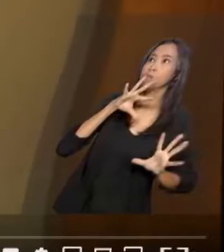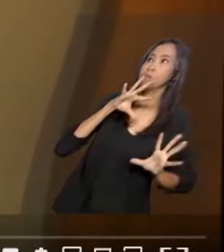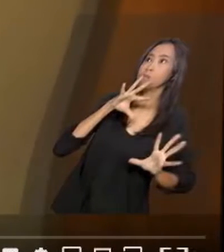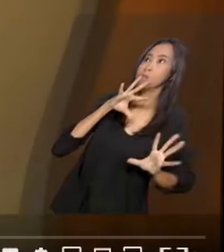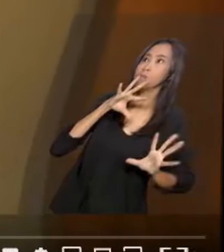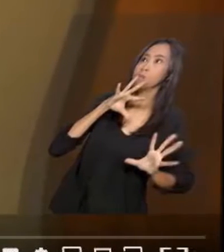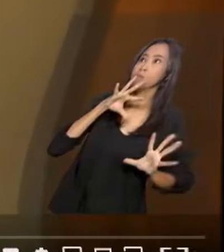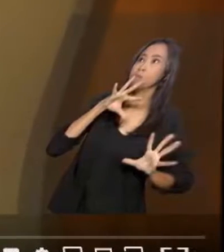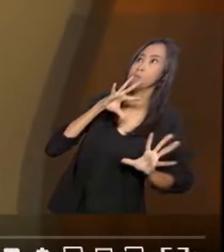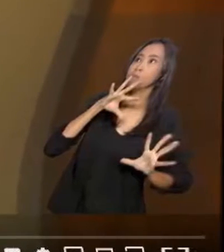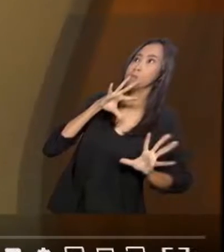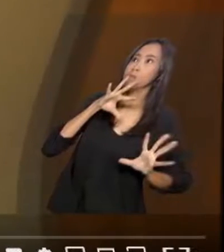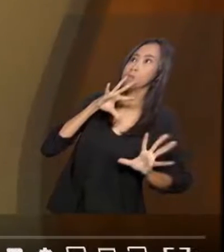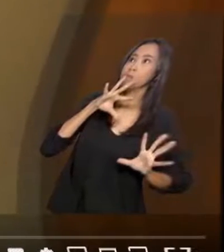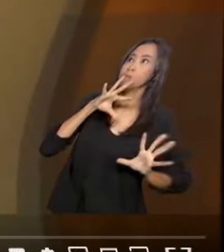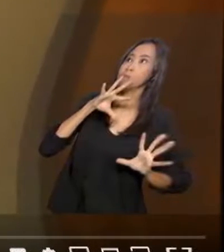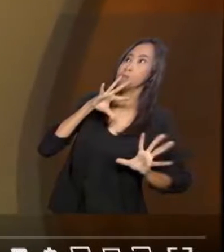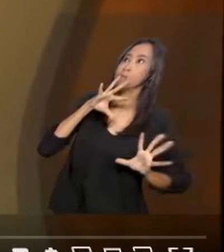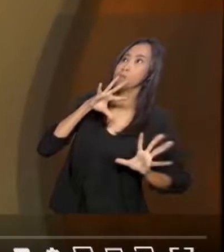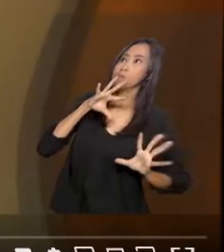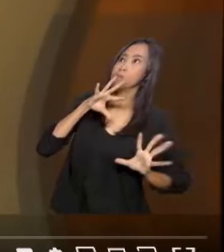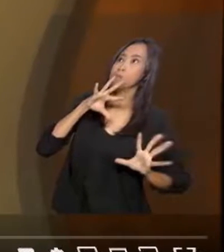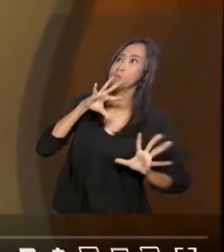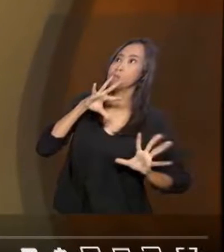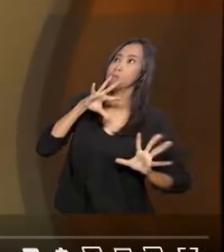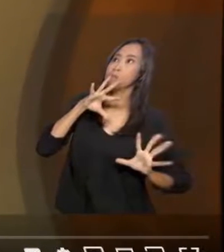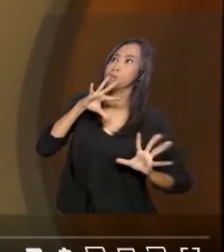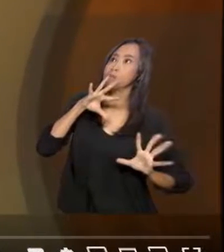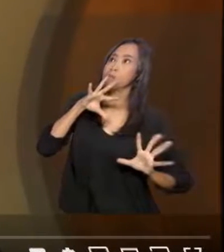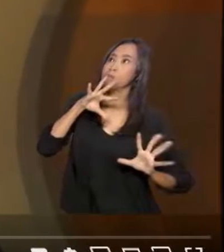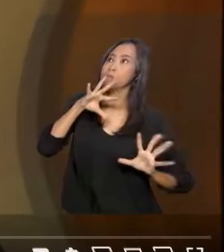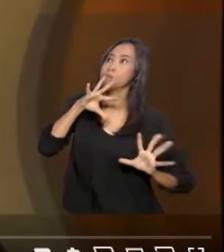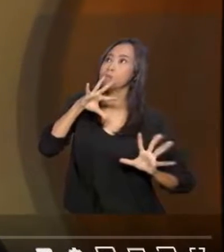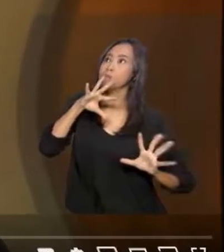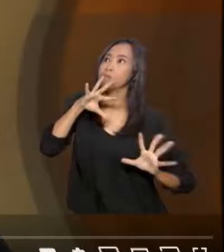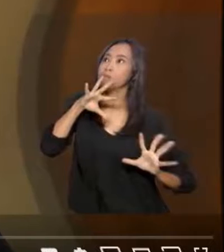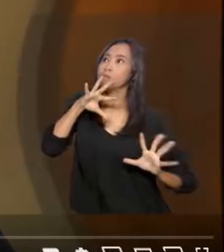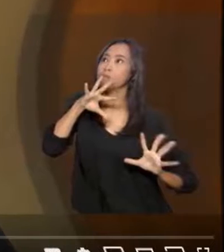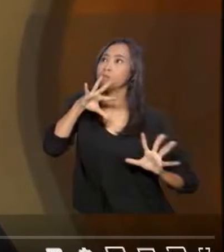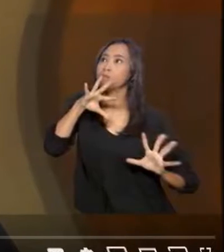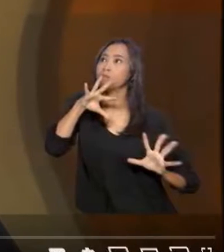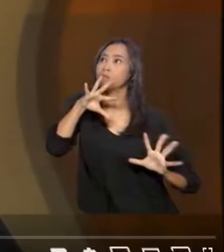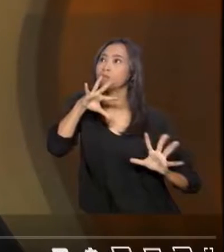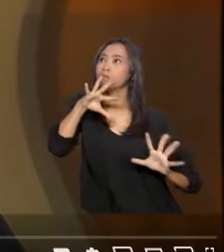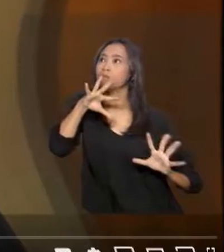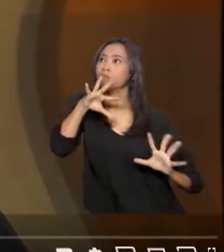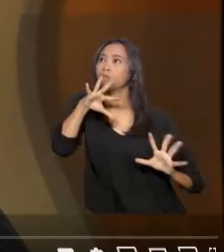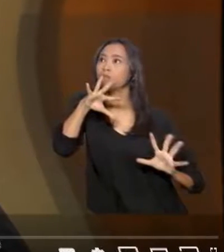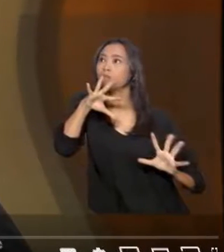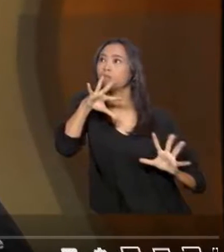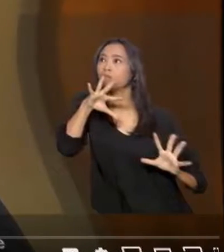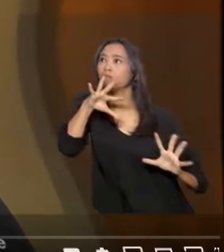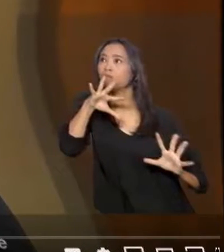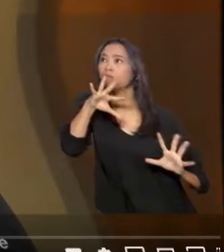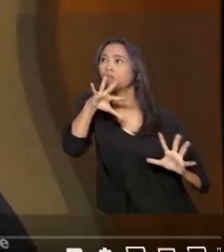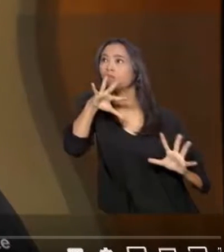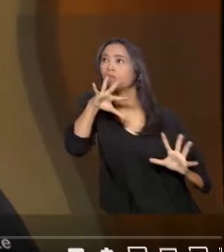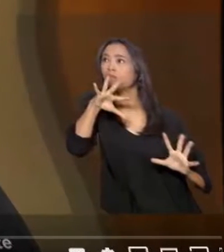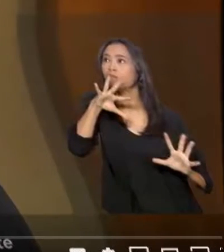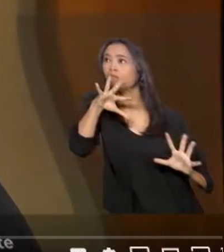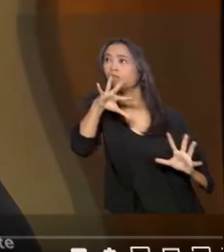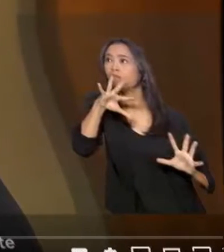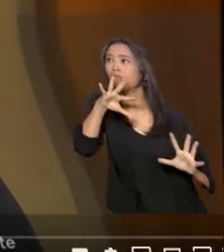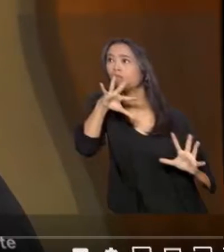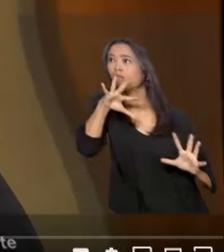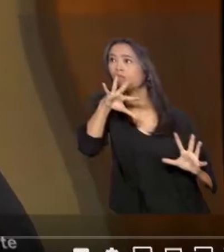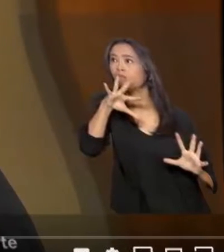abertos ao diálogo, com base no respeito, na verdade e cientes da nossa soberania. Outros